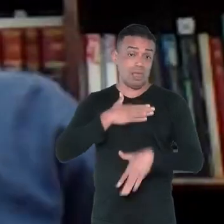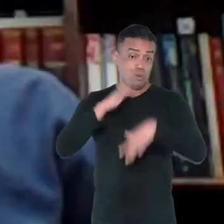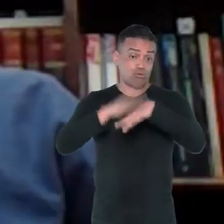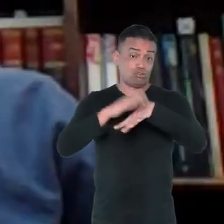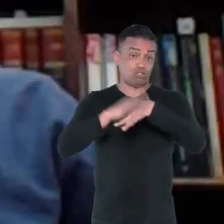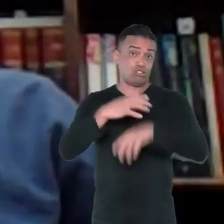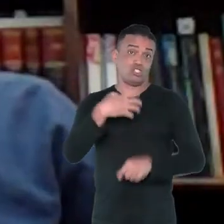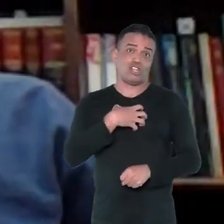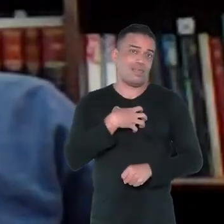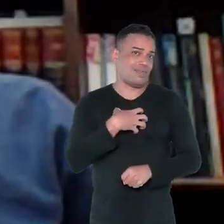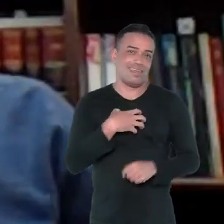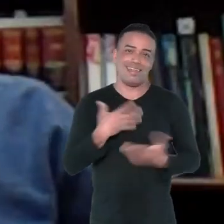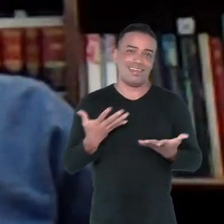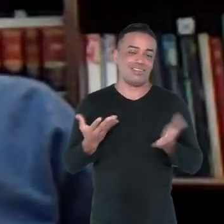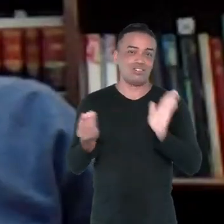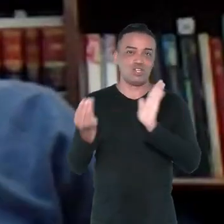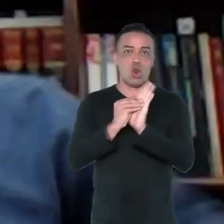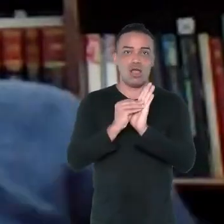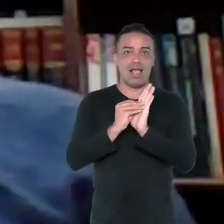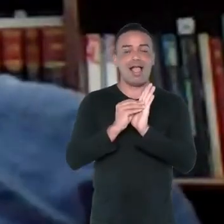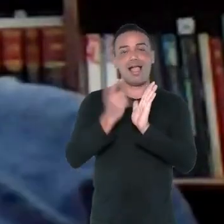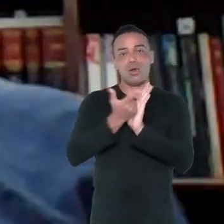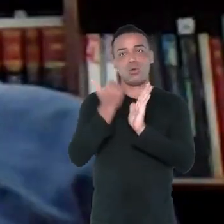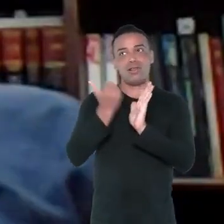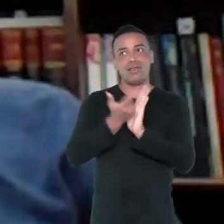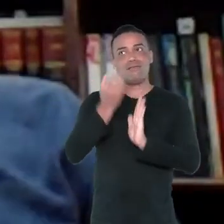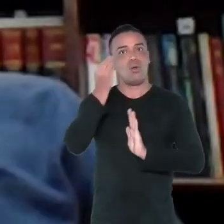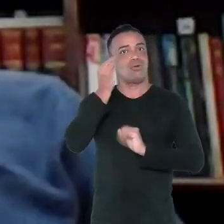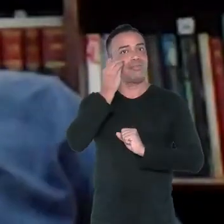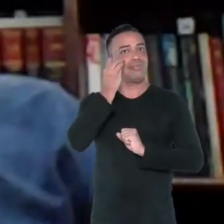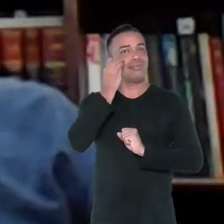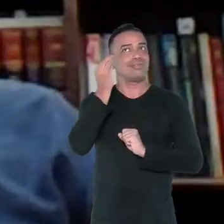abordagem foi de uma maneira que eu tentei.